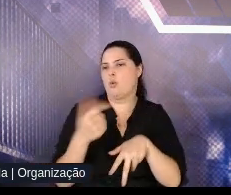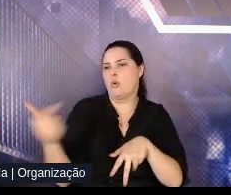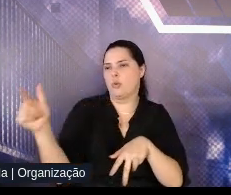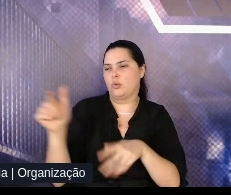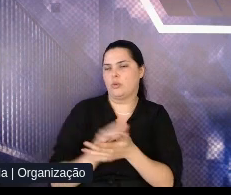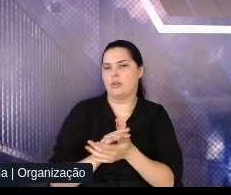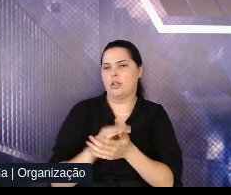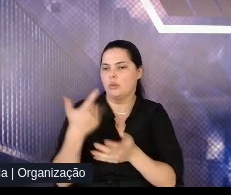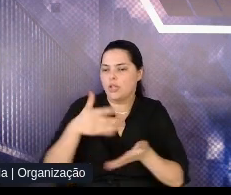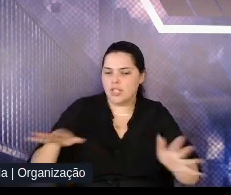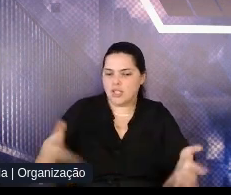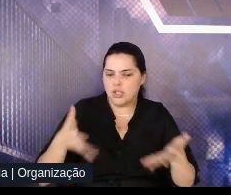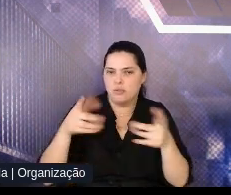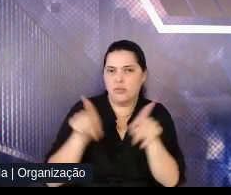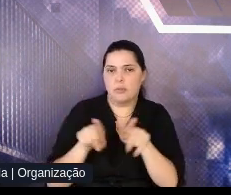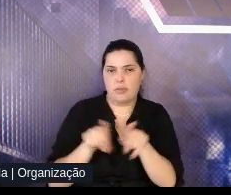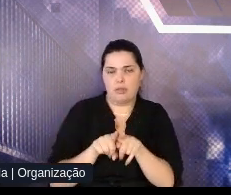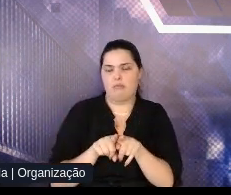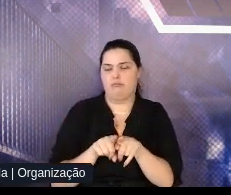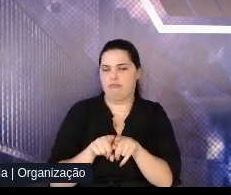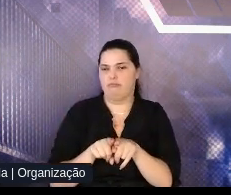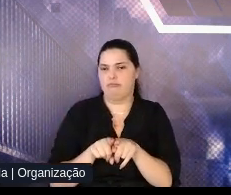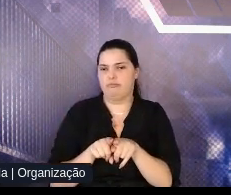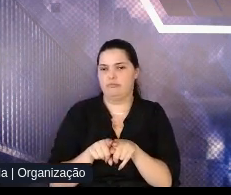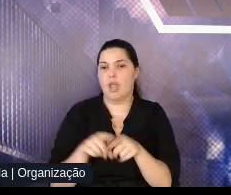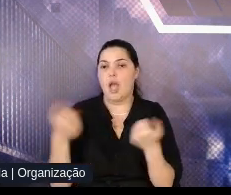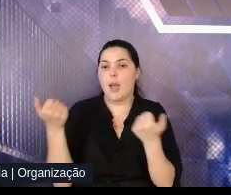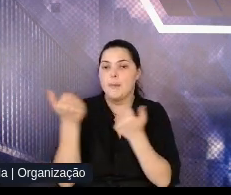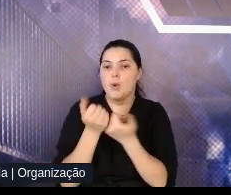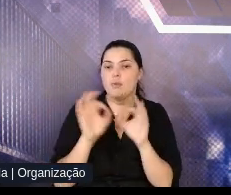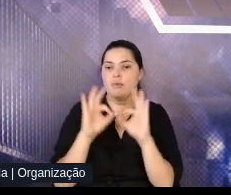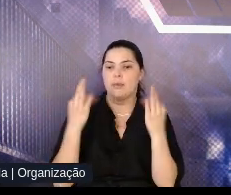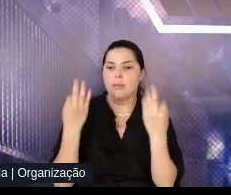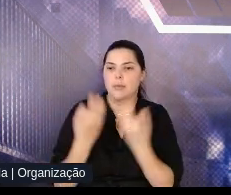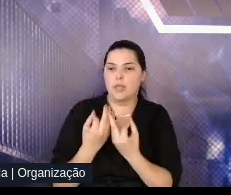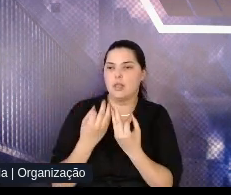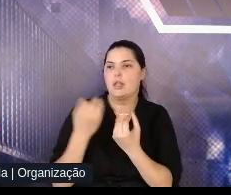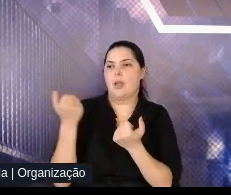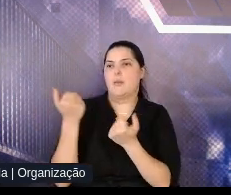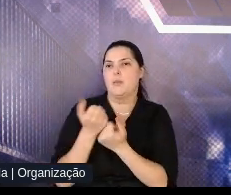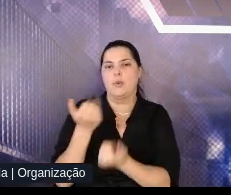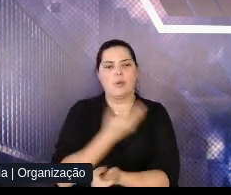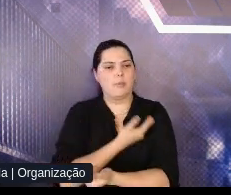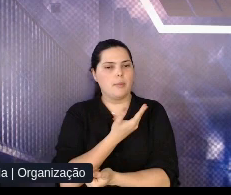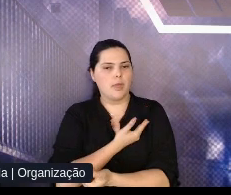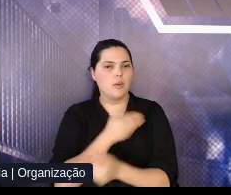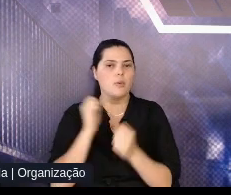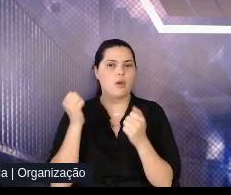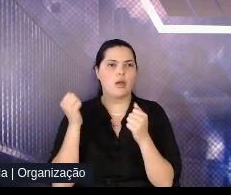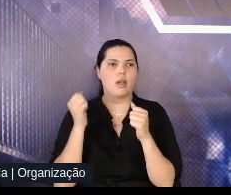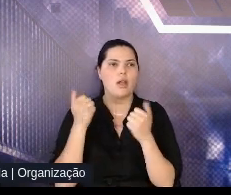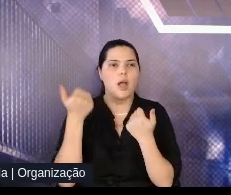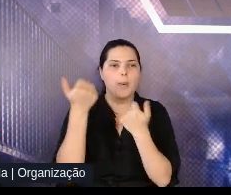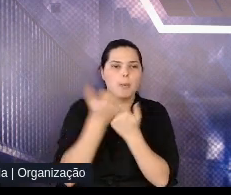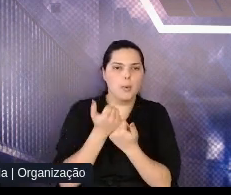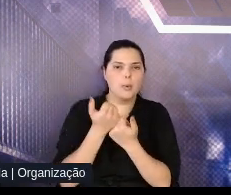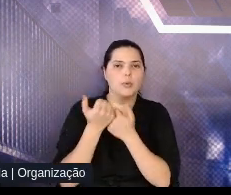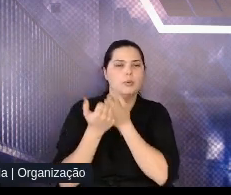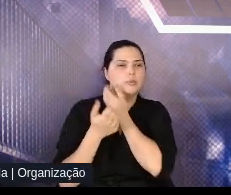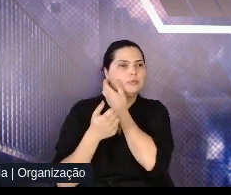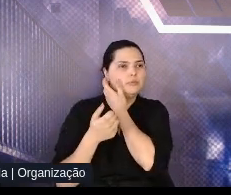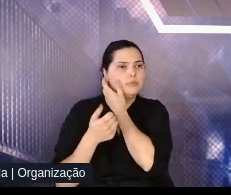Falta de incentivo, que o apoio familiar, o apoio de amigos, o apoio de você nem se